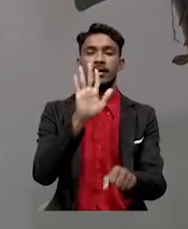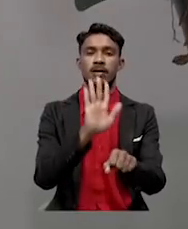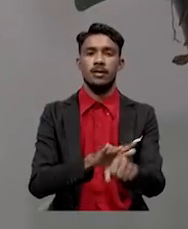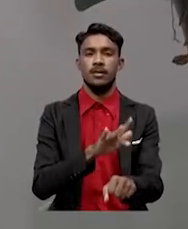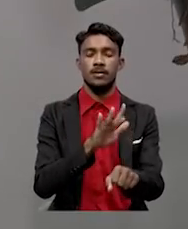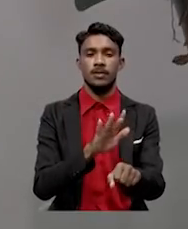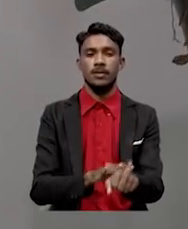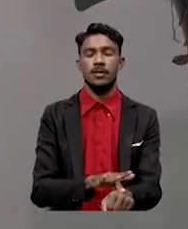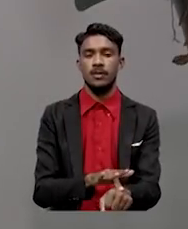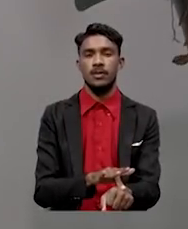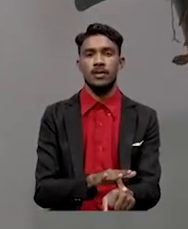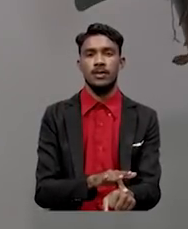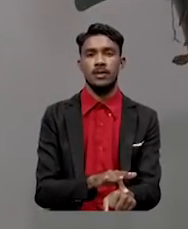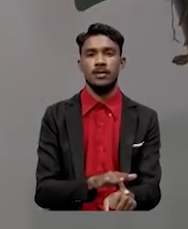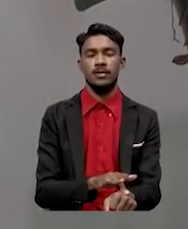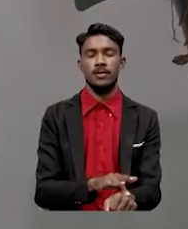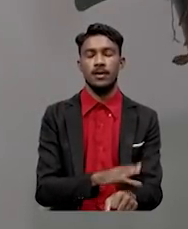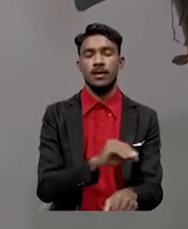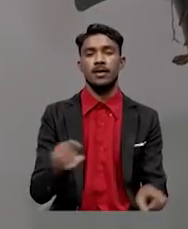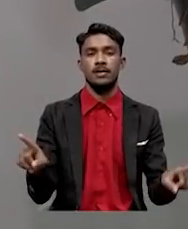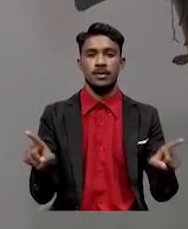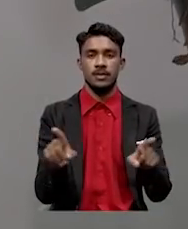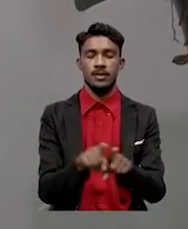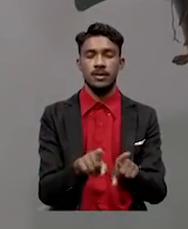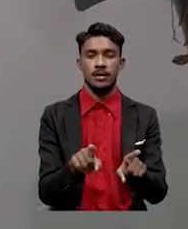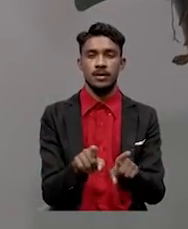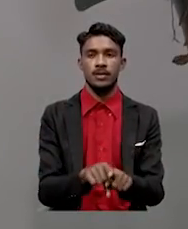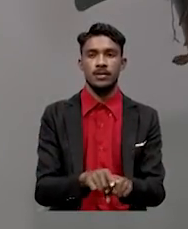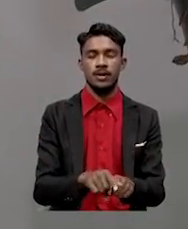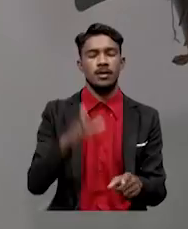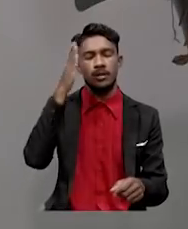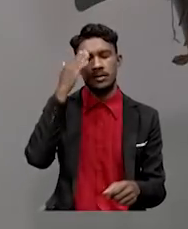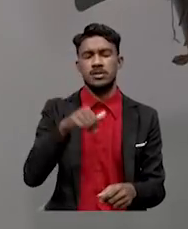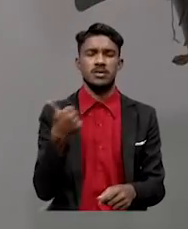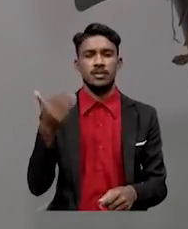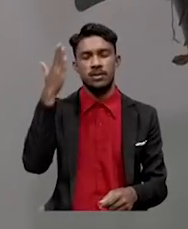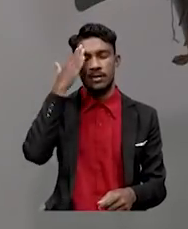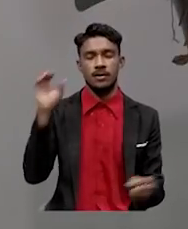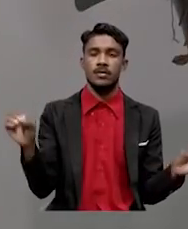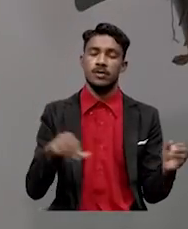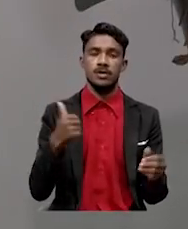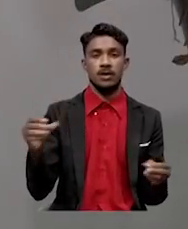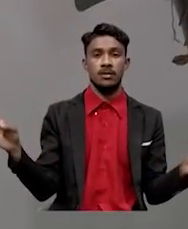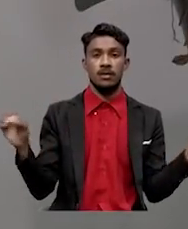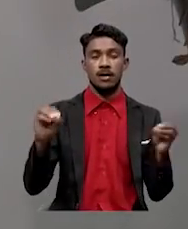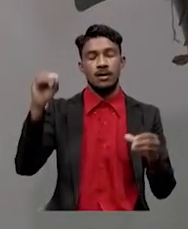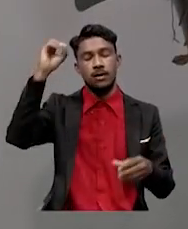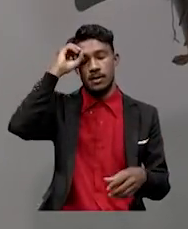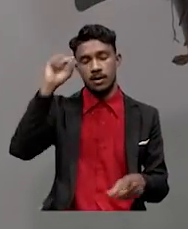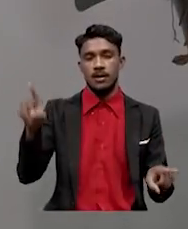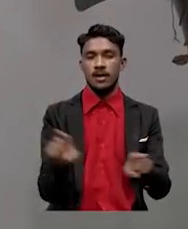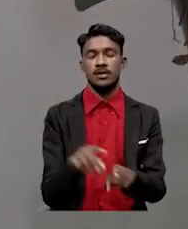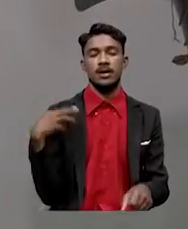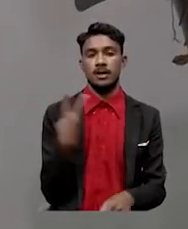da legitimidade valor reconhece, valor reconhece, nem muito bolo de ambiguidade. Portanto, ele nem é necessário ter